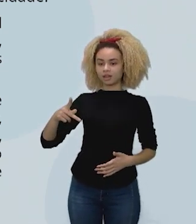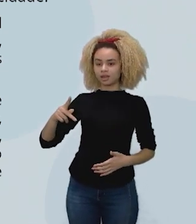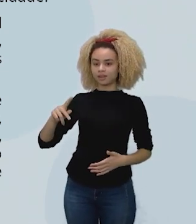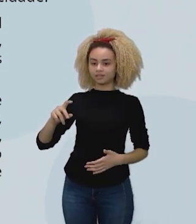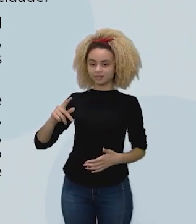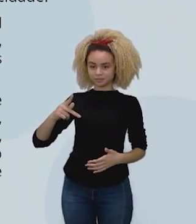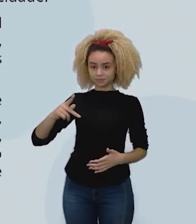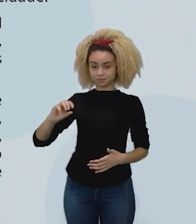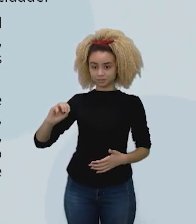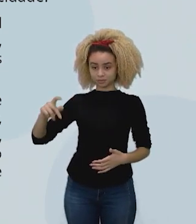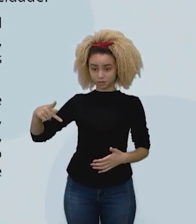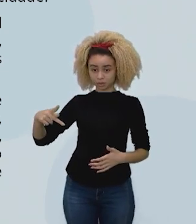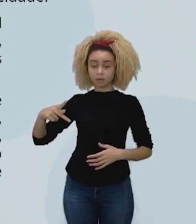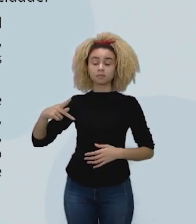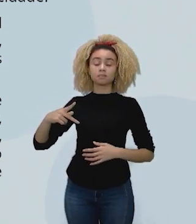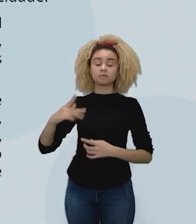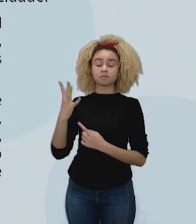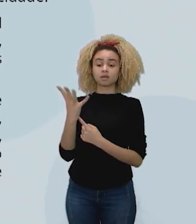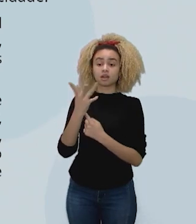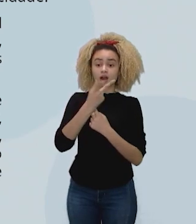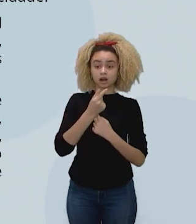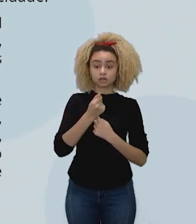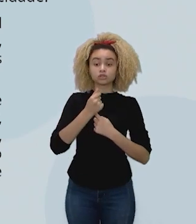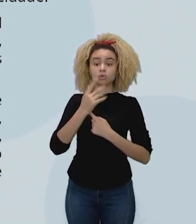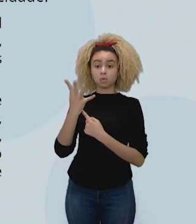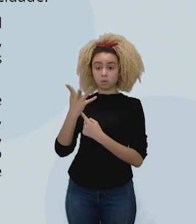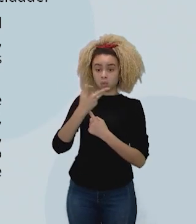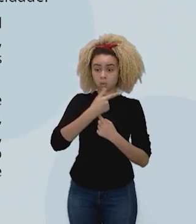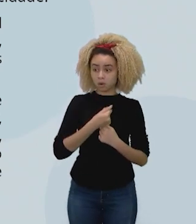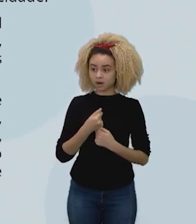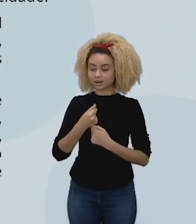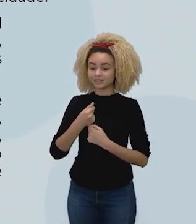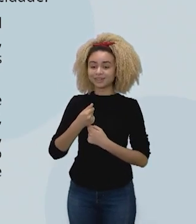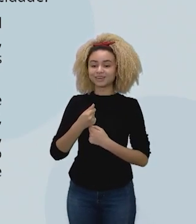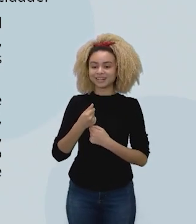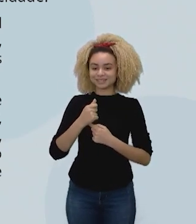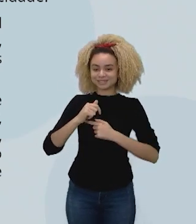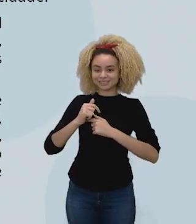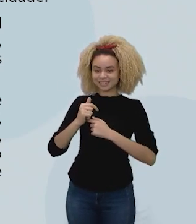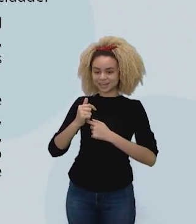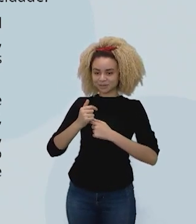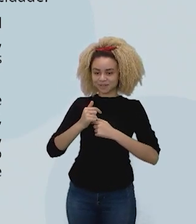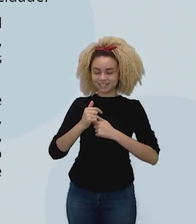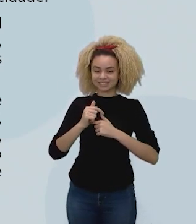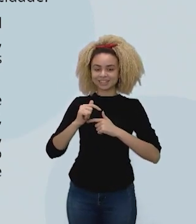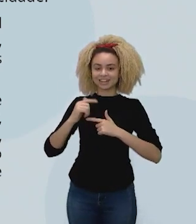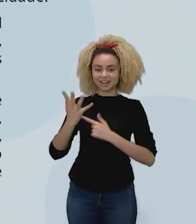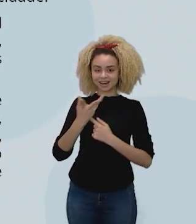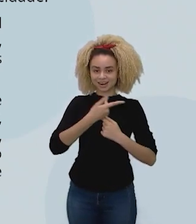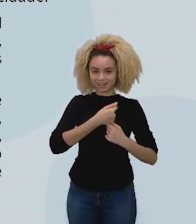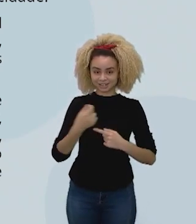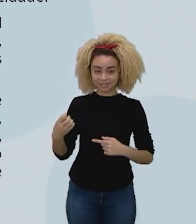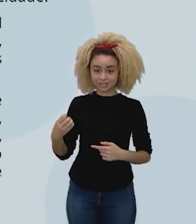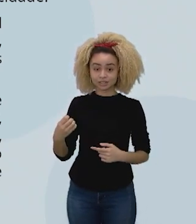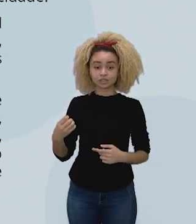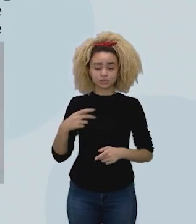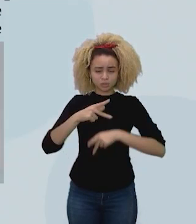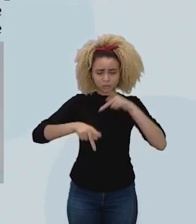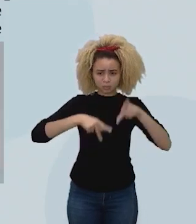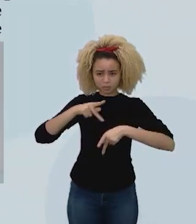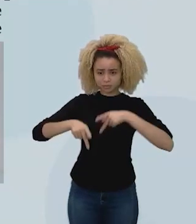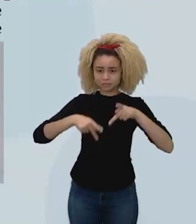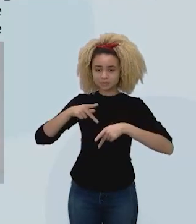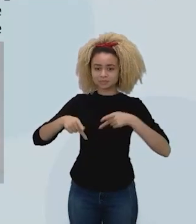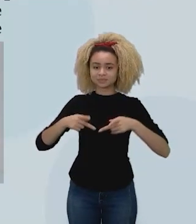artística, pop art, com arte popular, arte tradicional, né, arte cultura, né, dos povos aí, tá